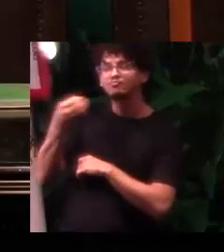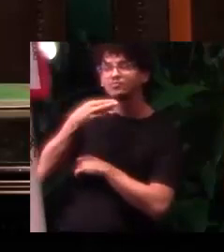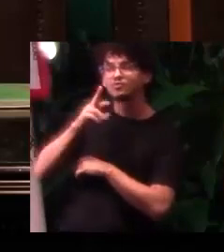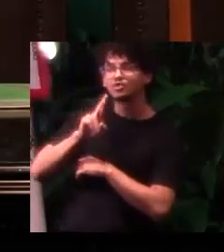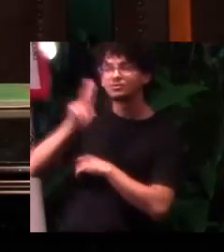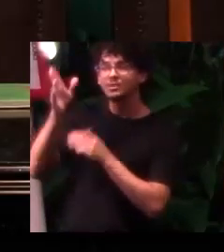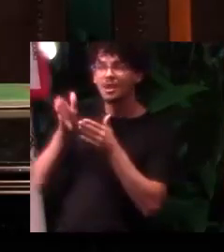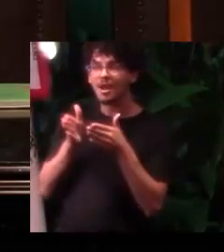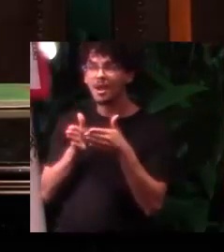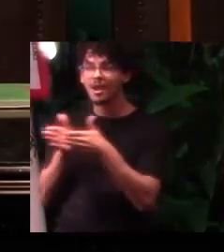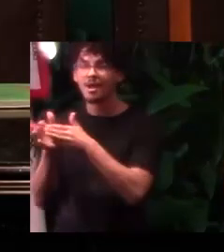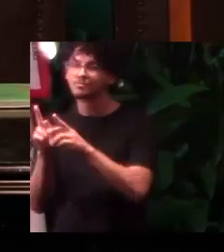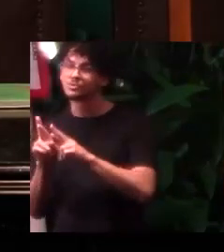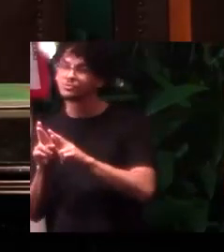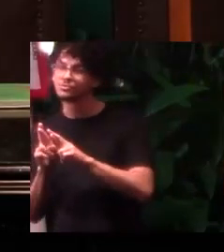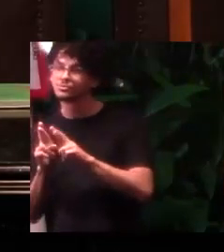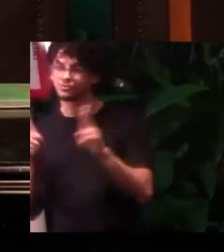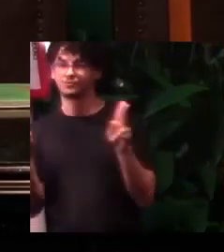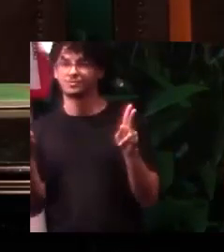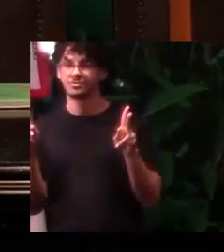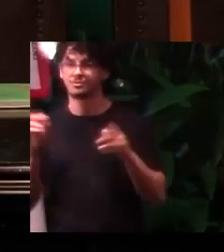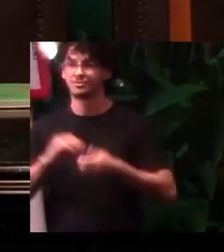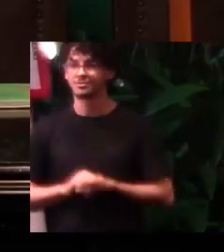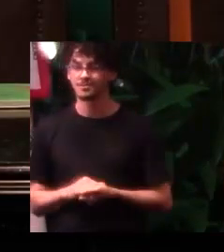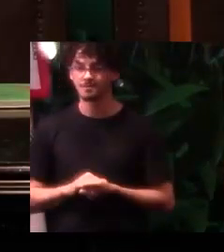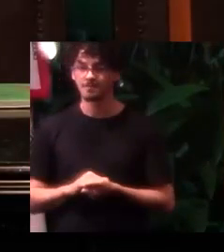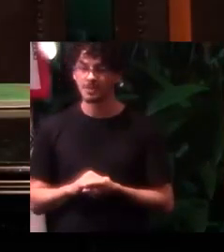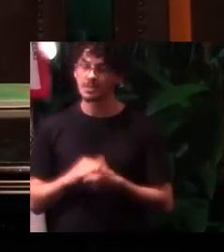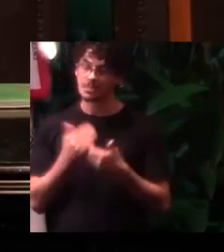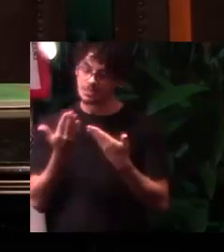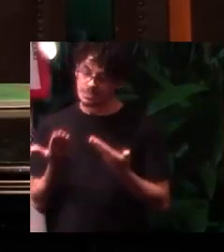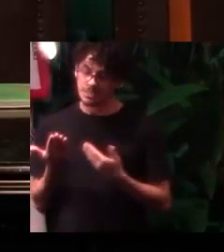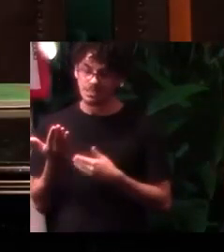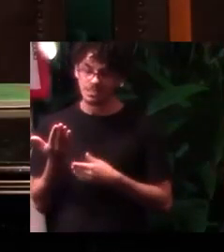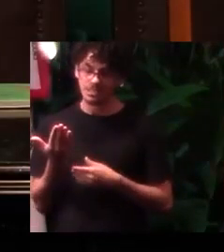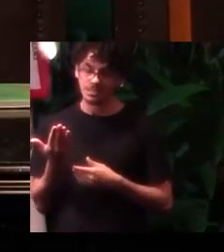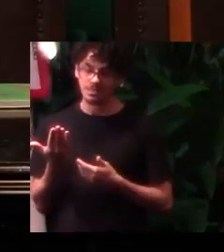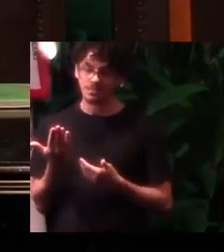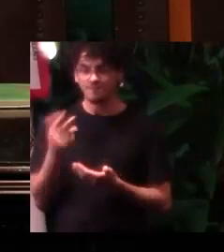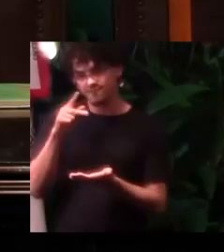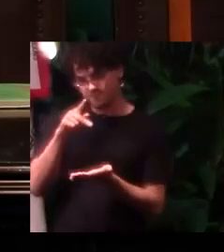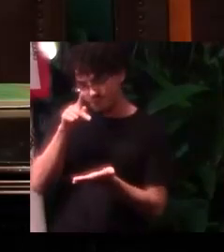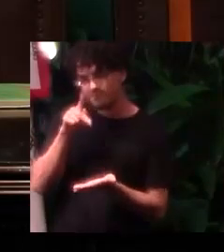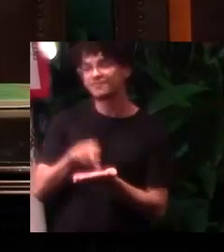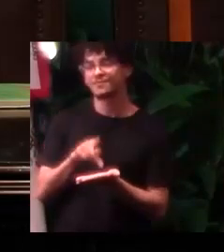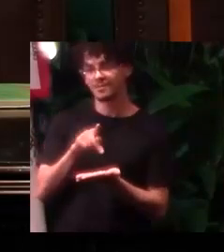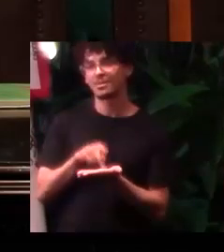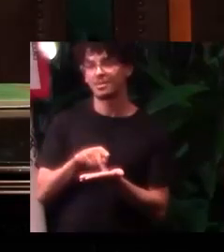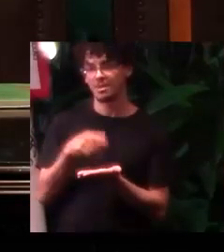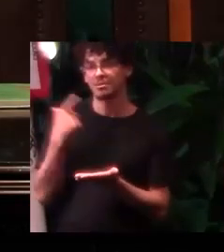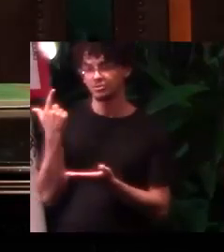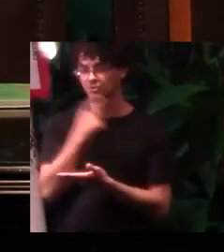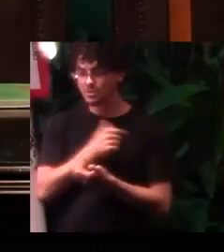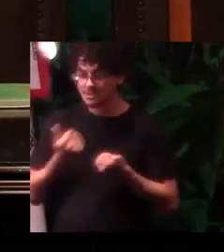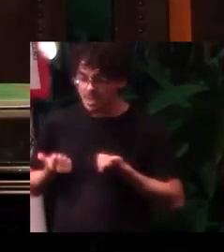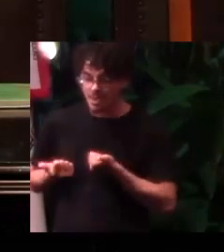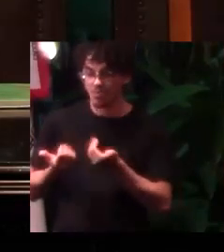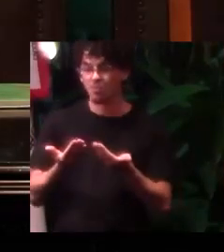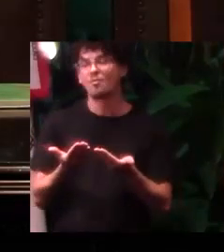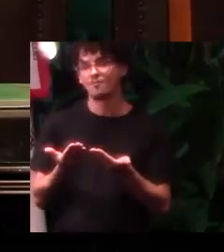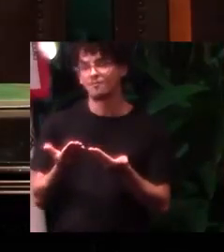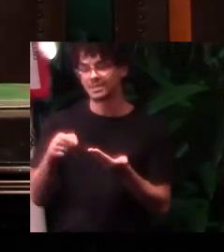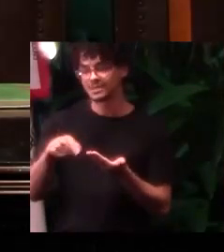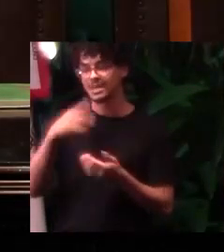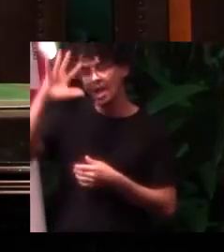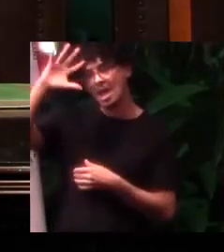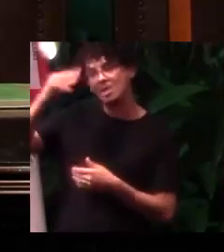de imaginar novos caminhos, né, que realmente sejam e viabilizem, às vezes,